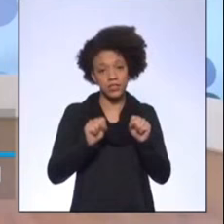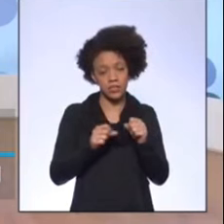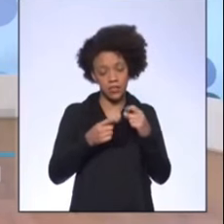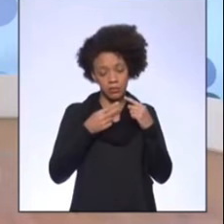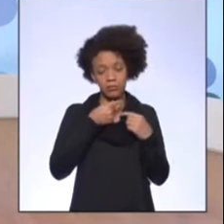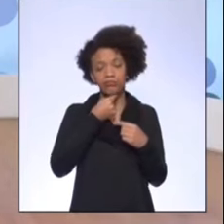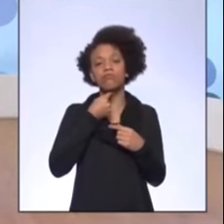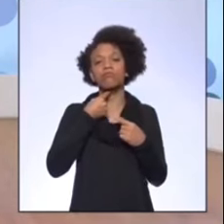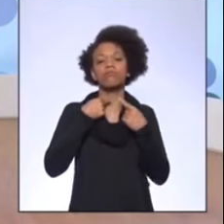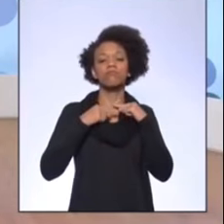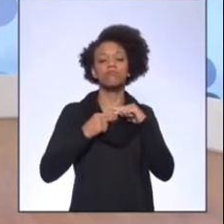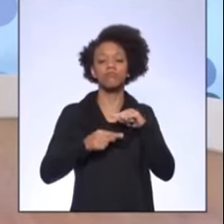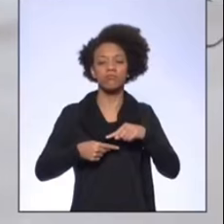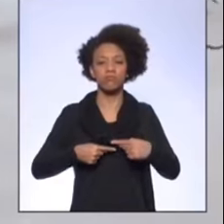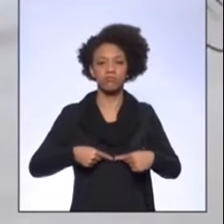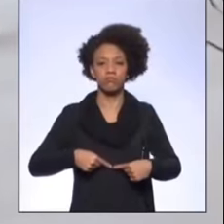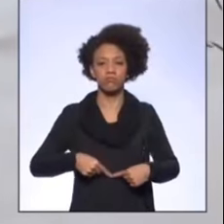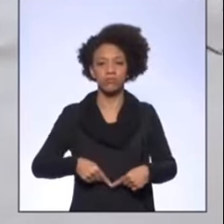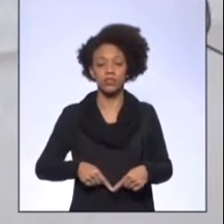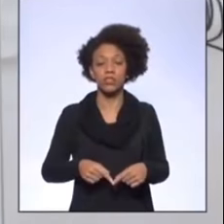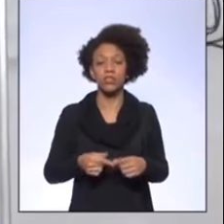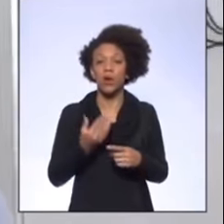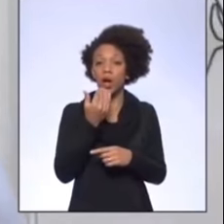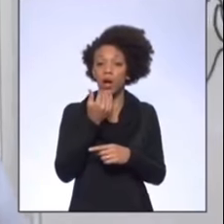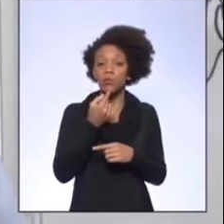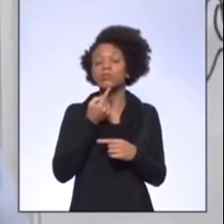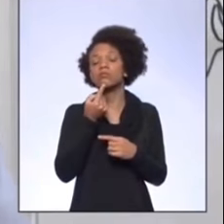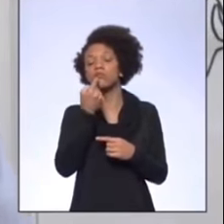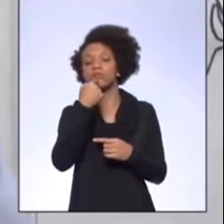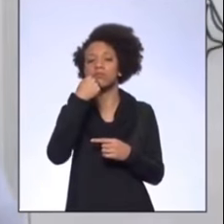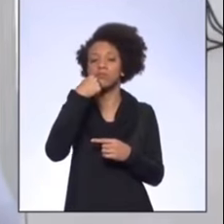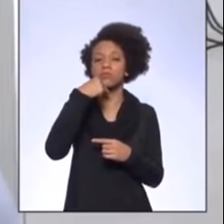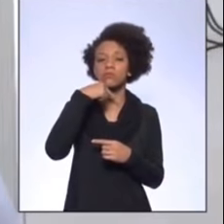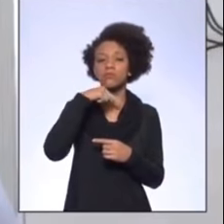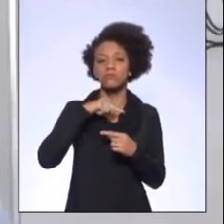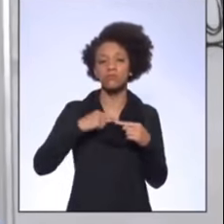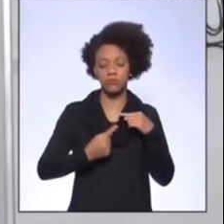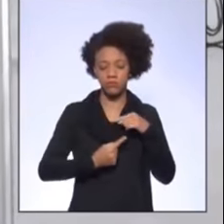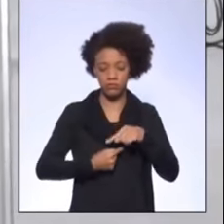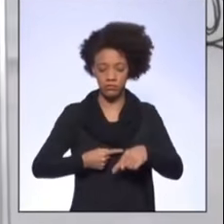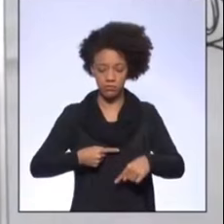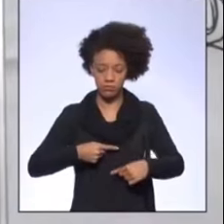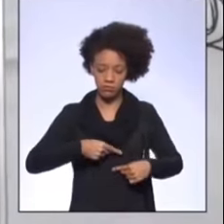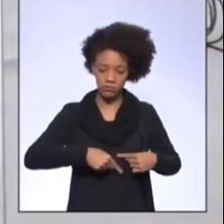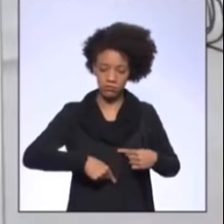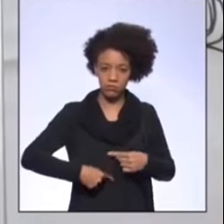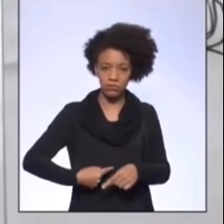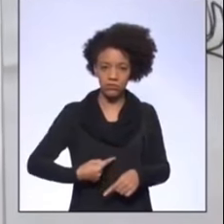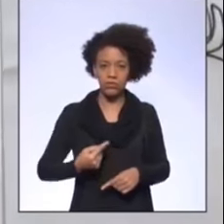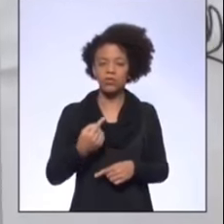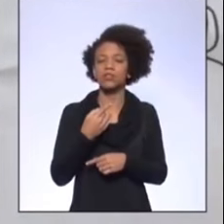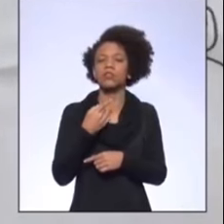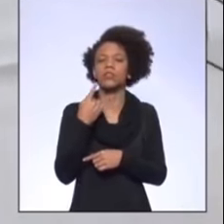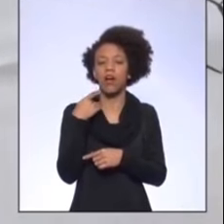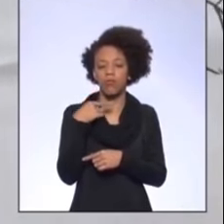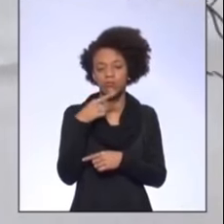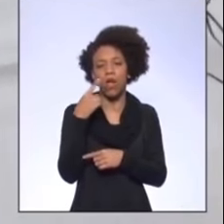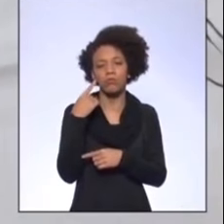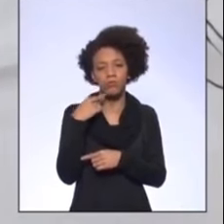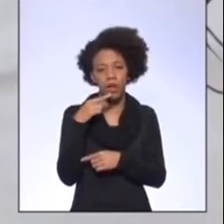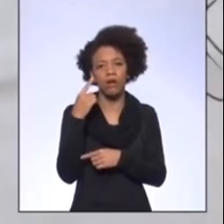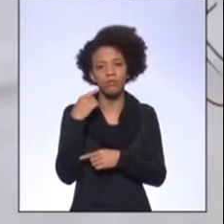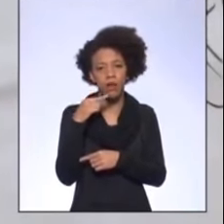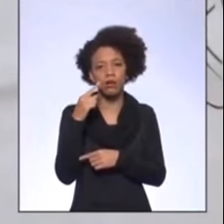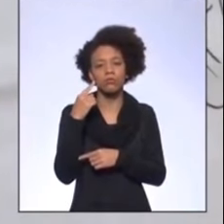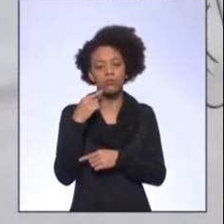vai acontecer? A comida vai entrar aqui pela sua boca, né? A sua digestão começa assim, você vai mastigar, tá?